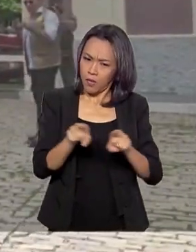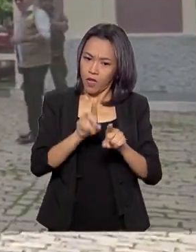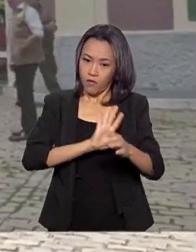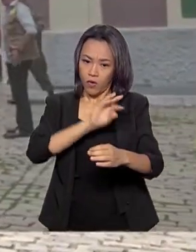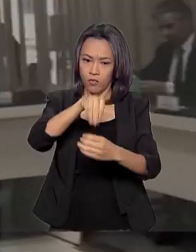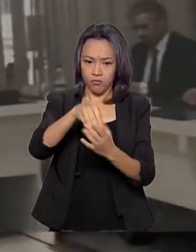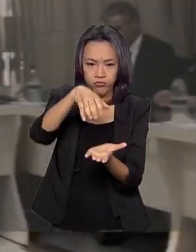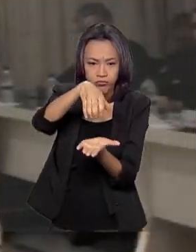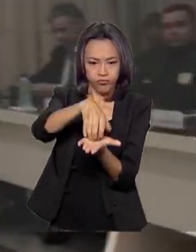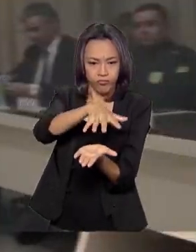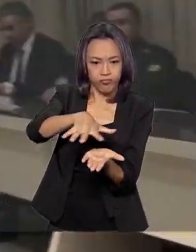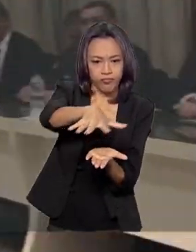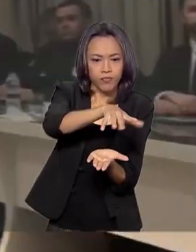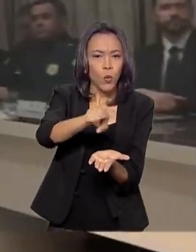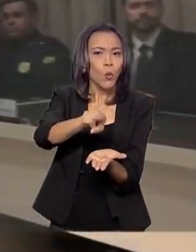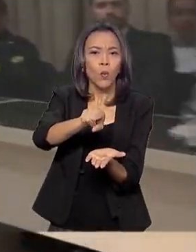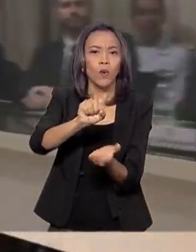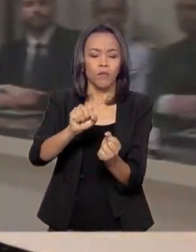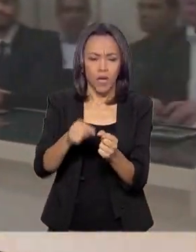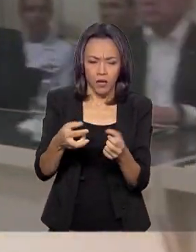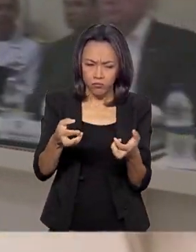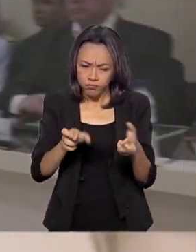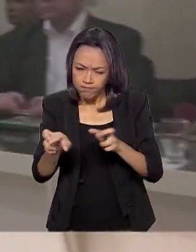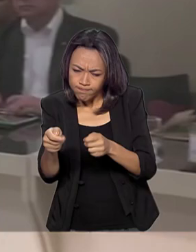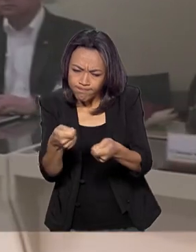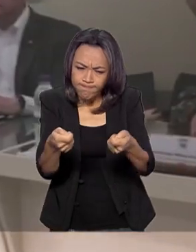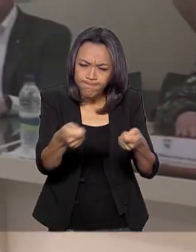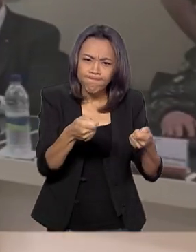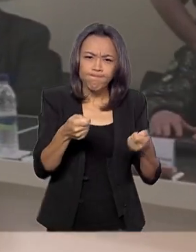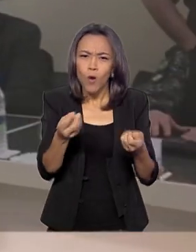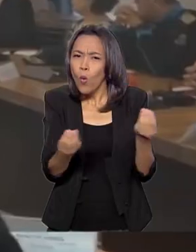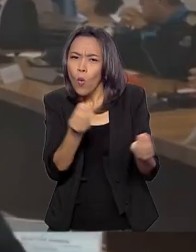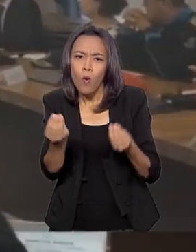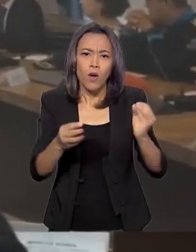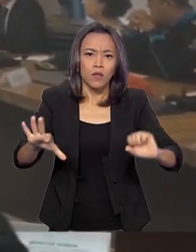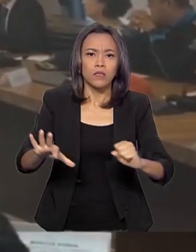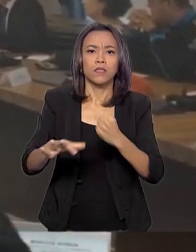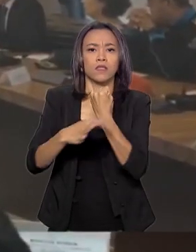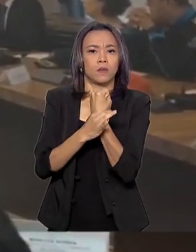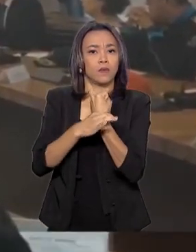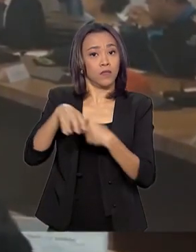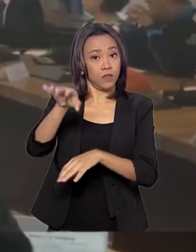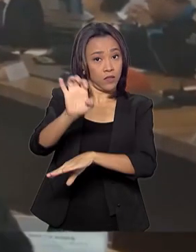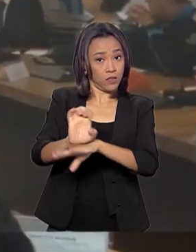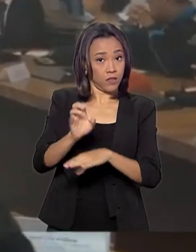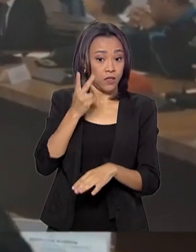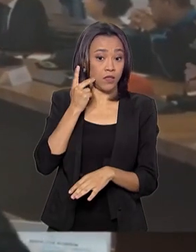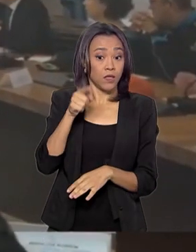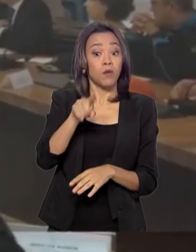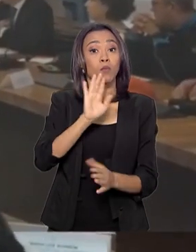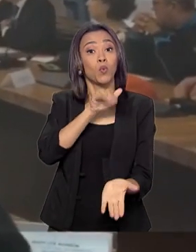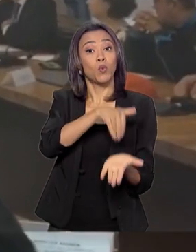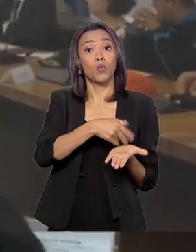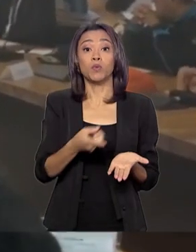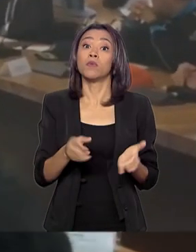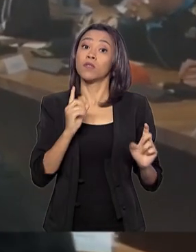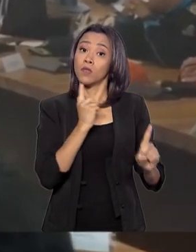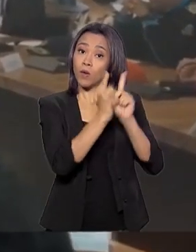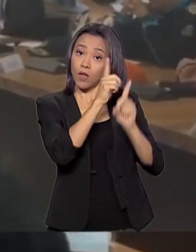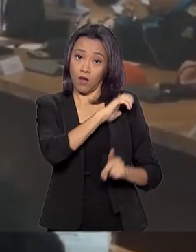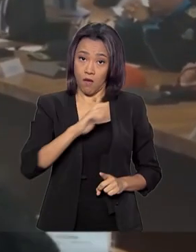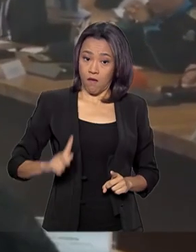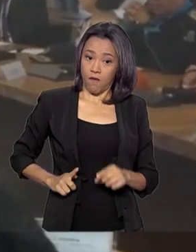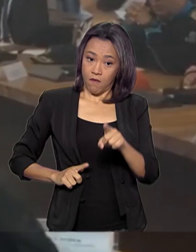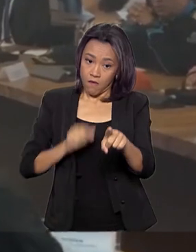Região Militar para acompanhar o monitoramento da segurança na capital cearense. Por último, se encontraram com o governador do